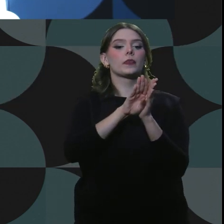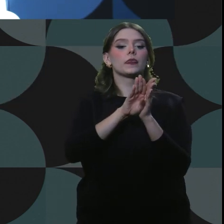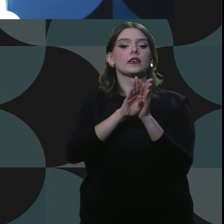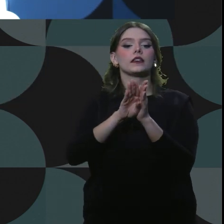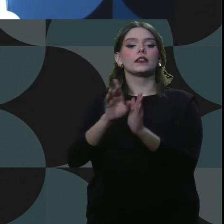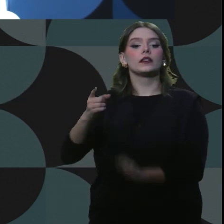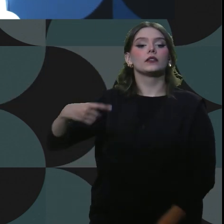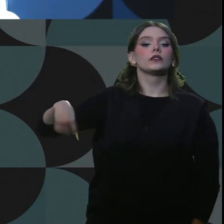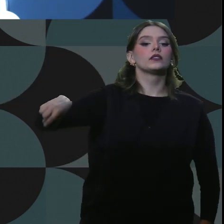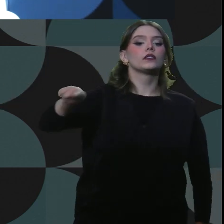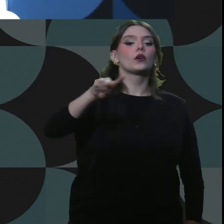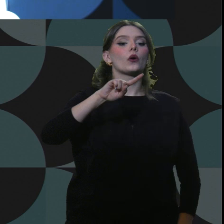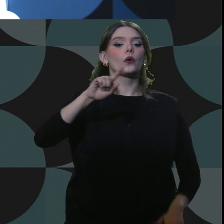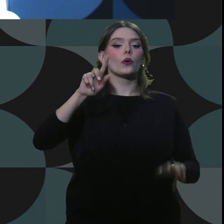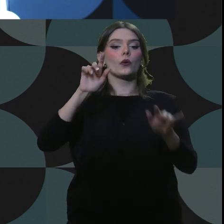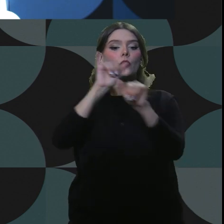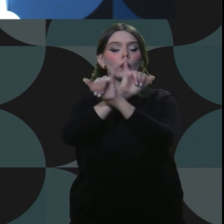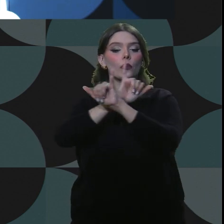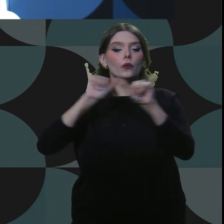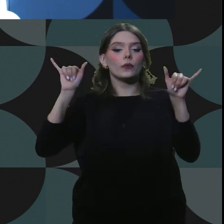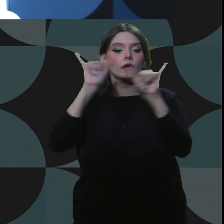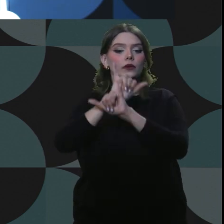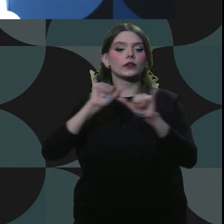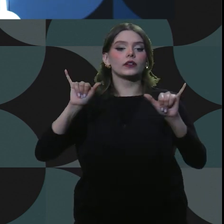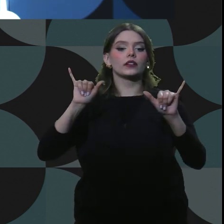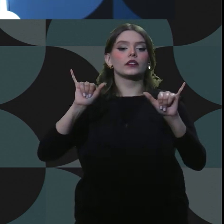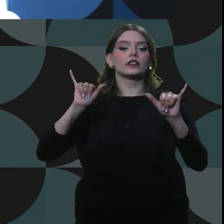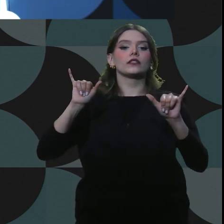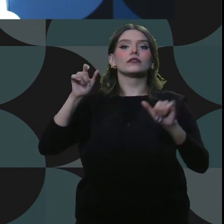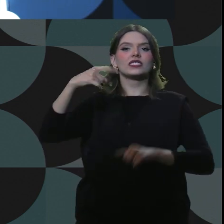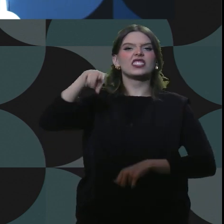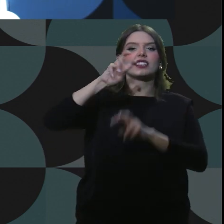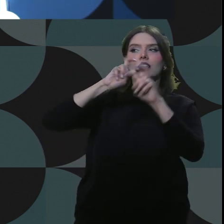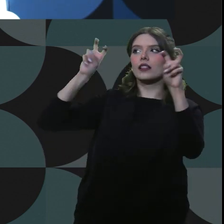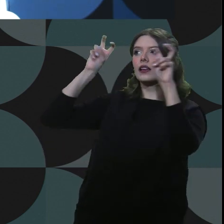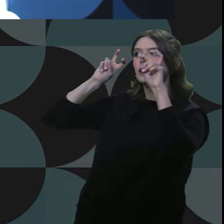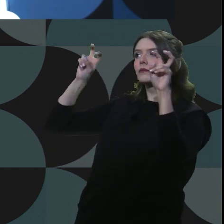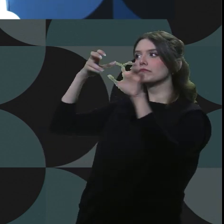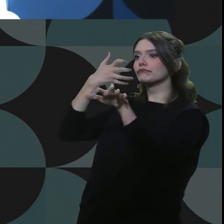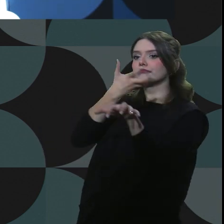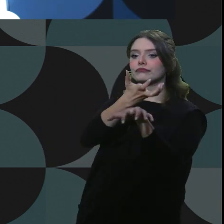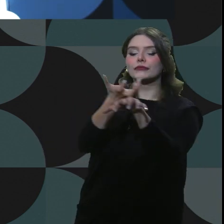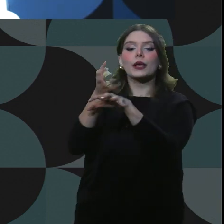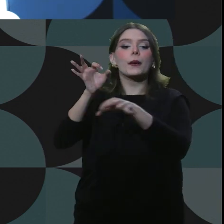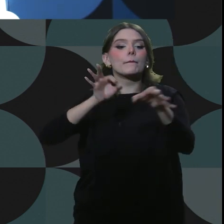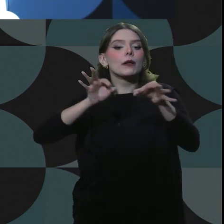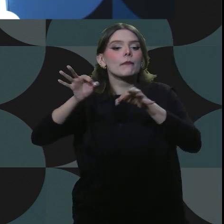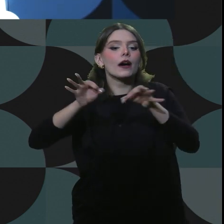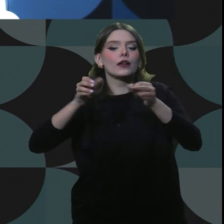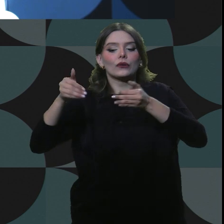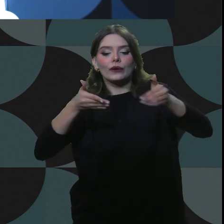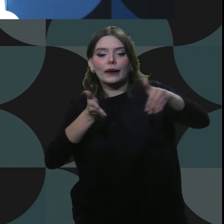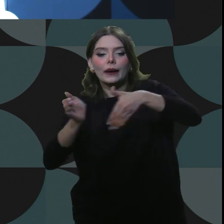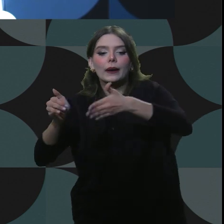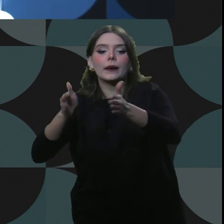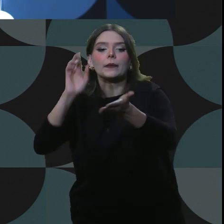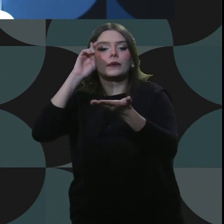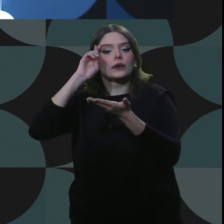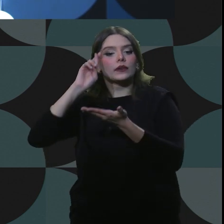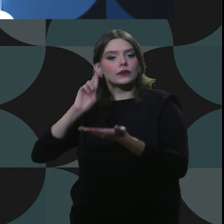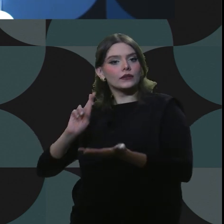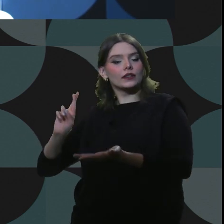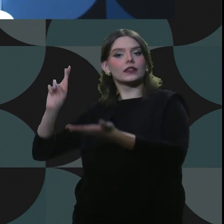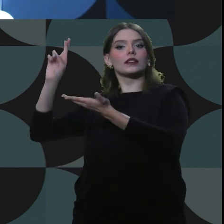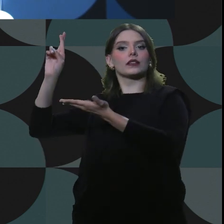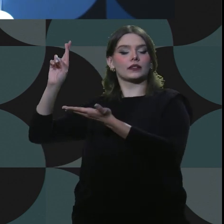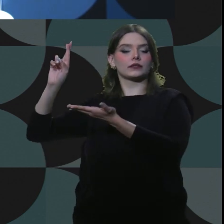do profeta Isaías. Vós que clamam do deserto, preparai o caminho do Senhor, endireitai as